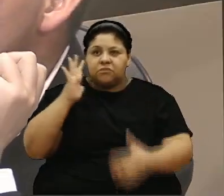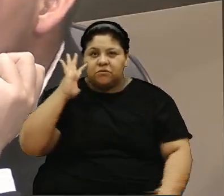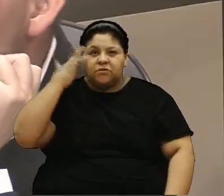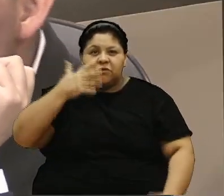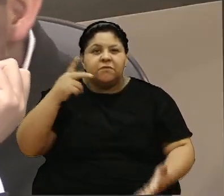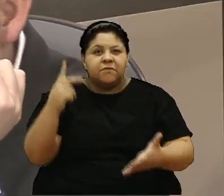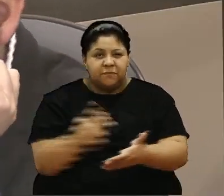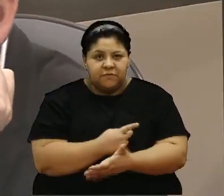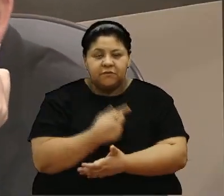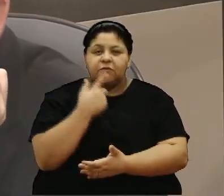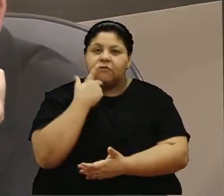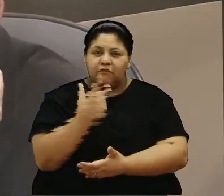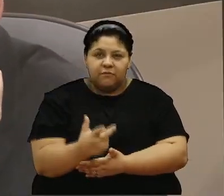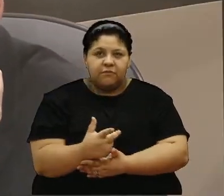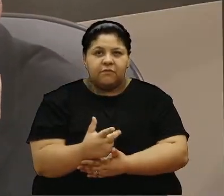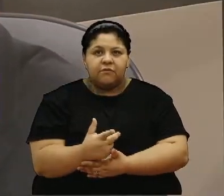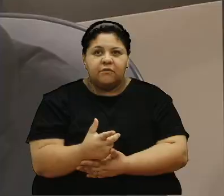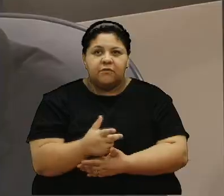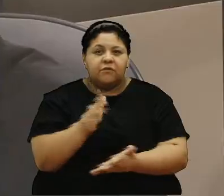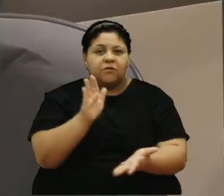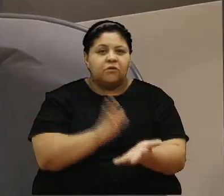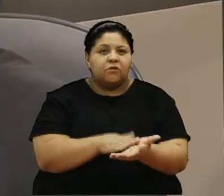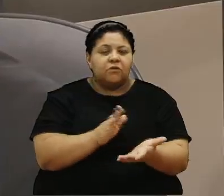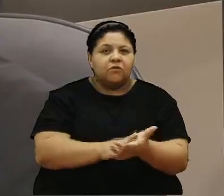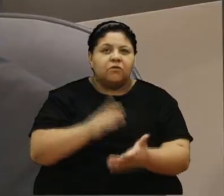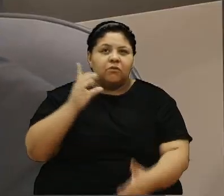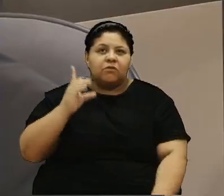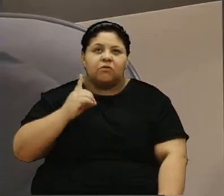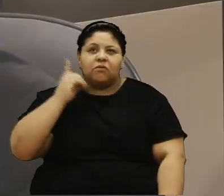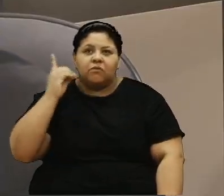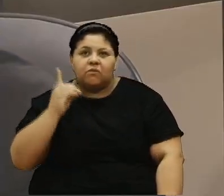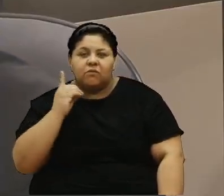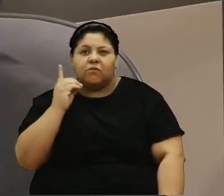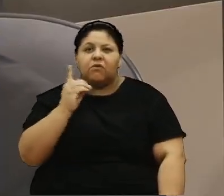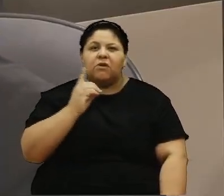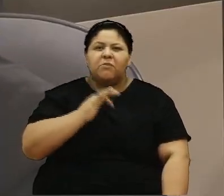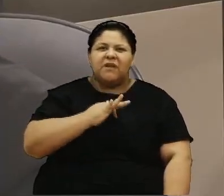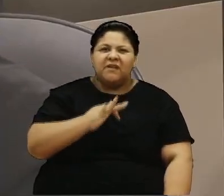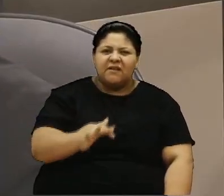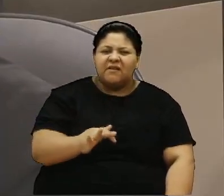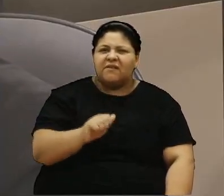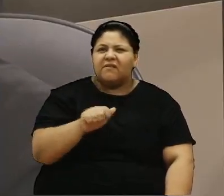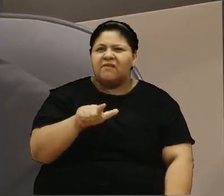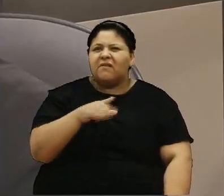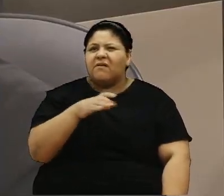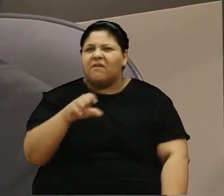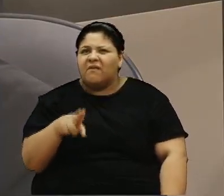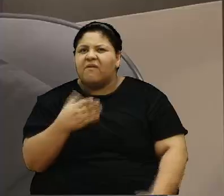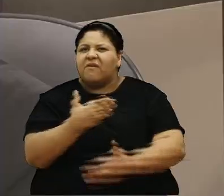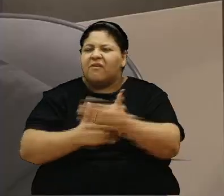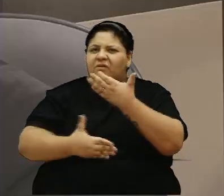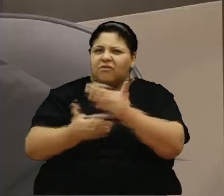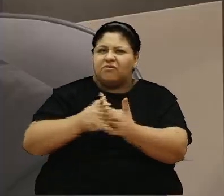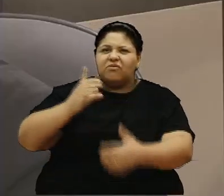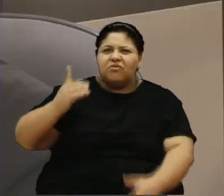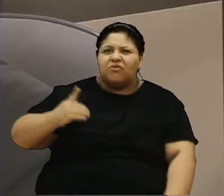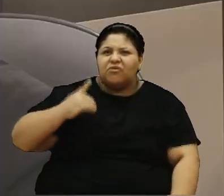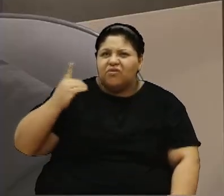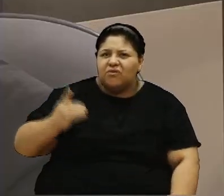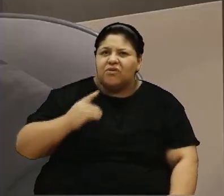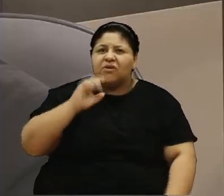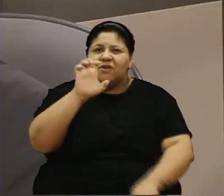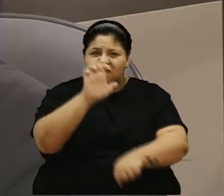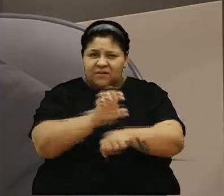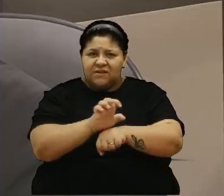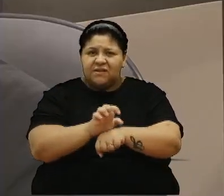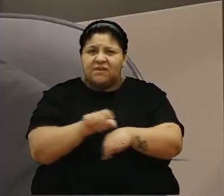errado. E falar que cobre o seu deputado, cobre o deputado federal, o seu, cobre o deputado, todos os deputados ali, tanto estadual também,